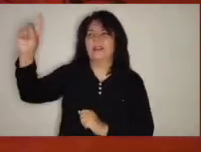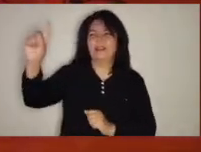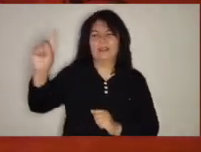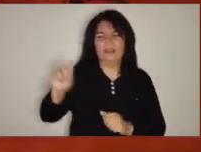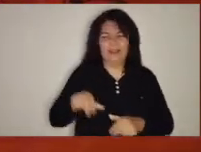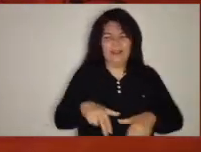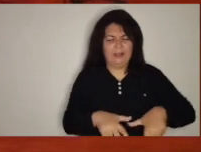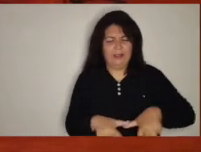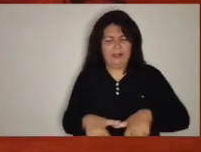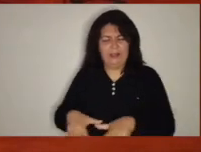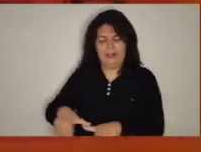esperando. Vem,